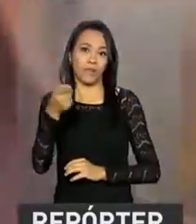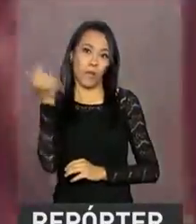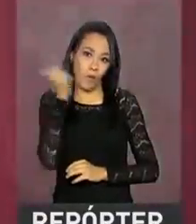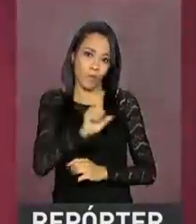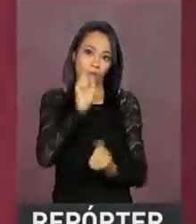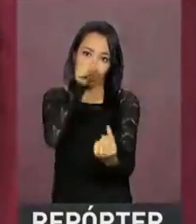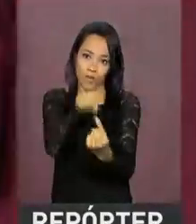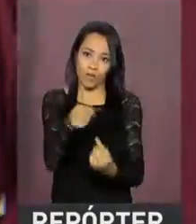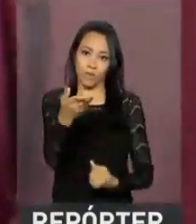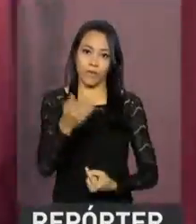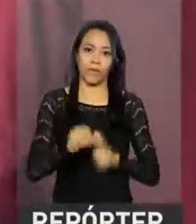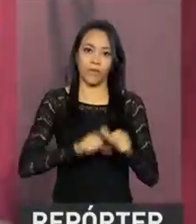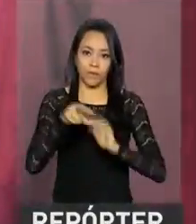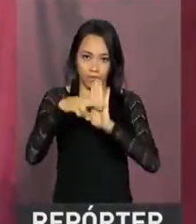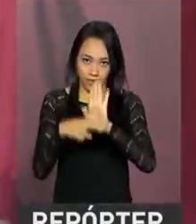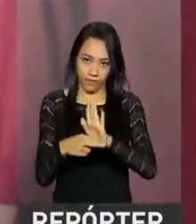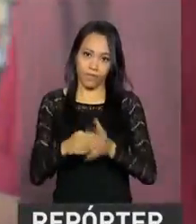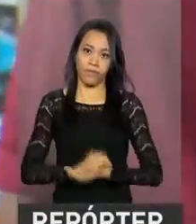objetivo